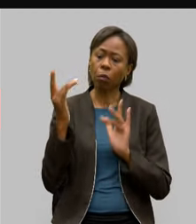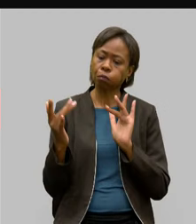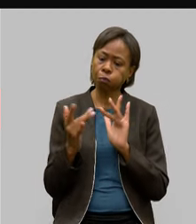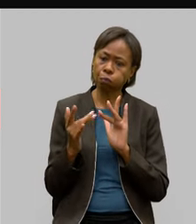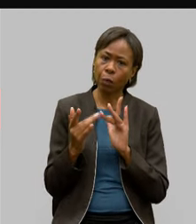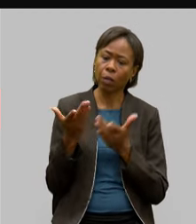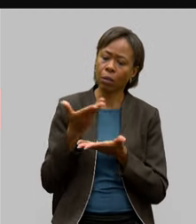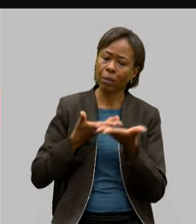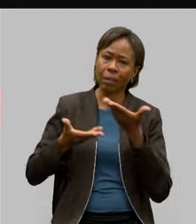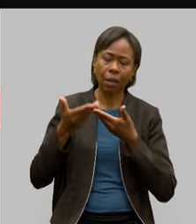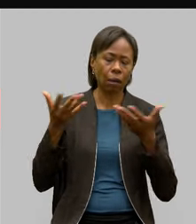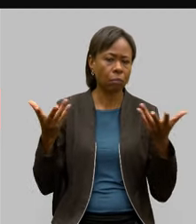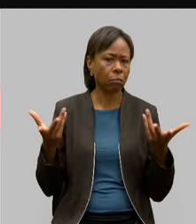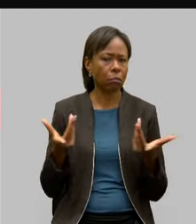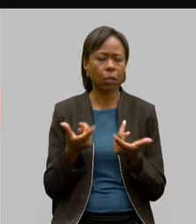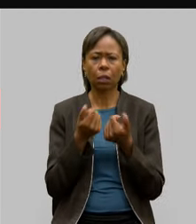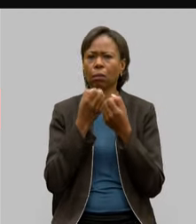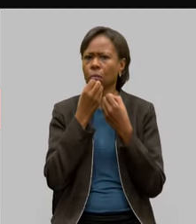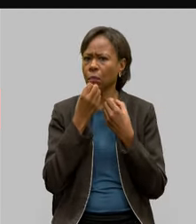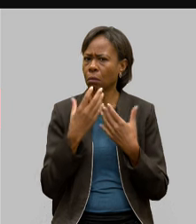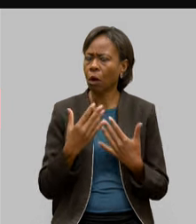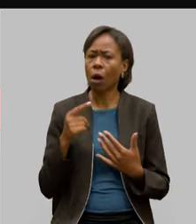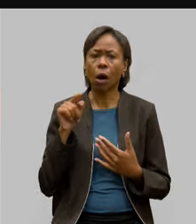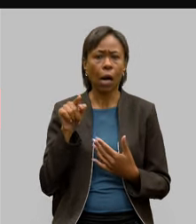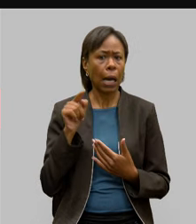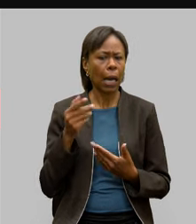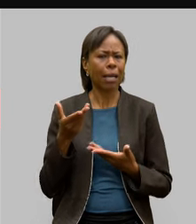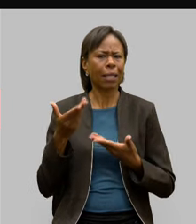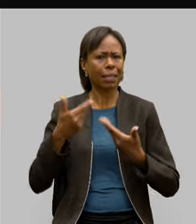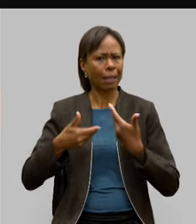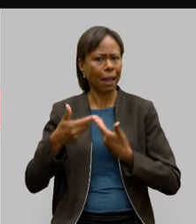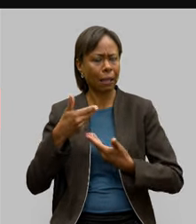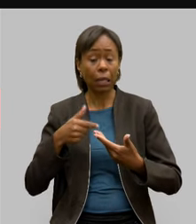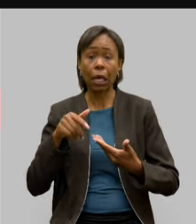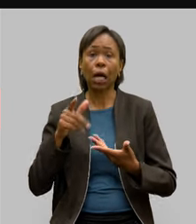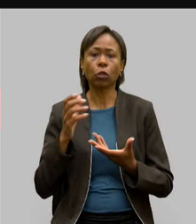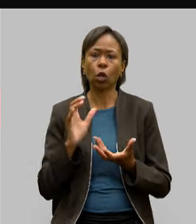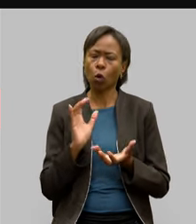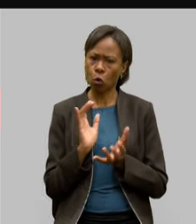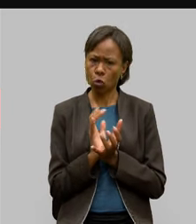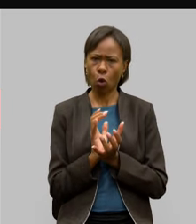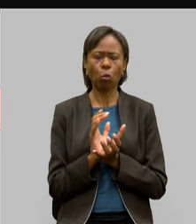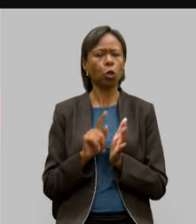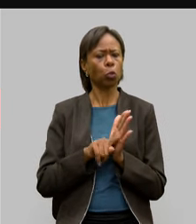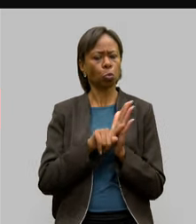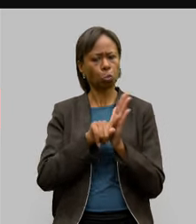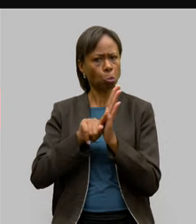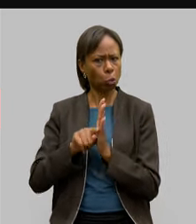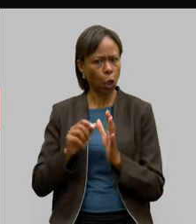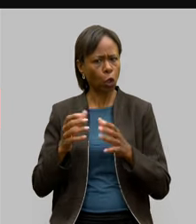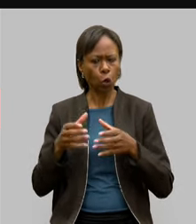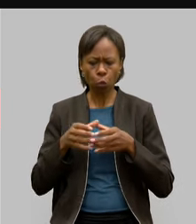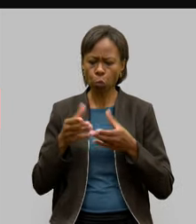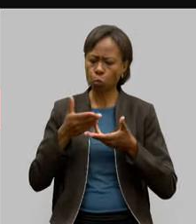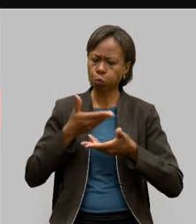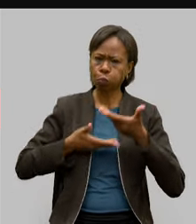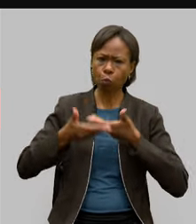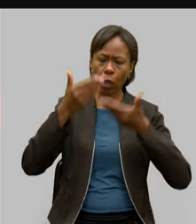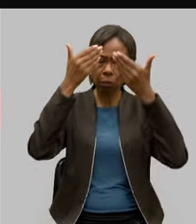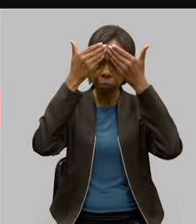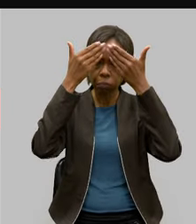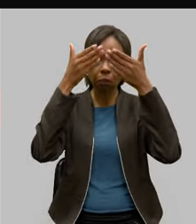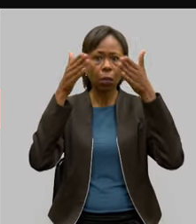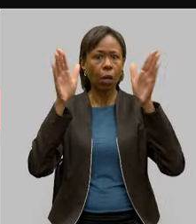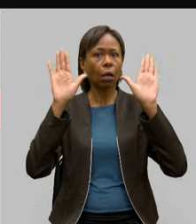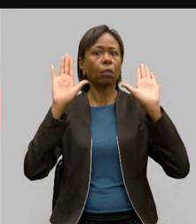era assim maravilhoso ele tratava a gente lá como verdadeiros cientistas e abrir o nosso o nossa mente pro mundo